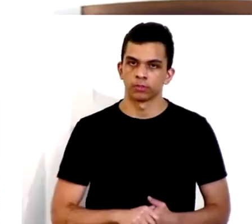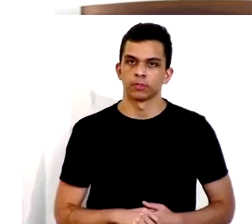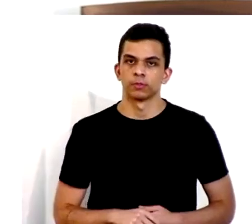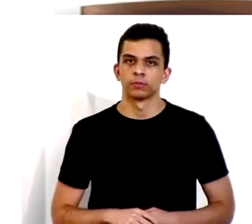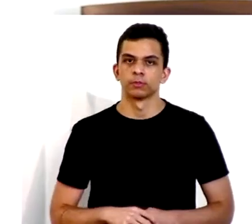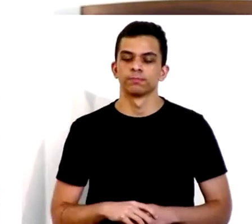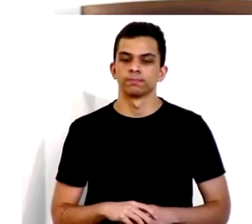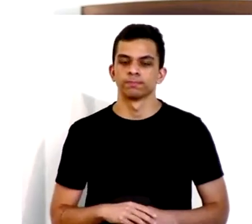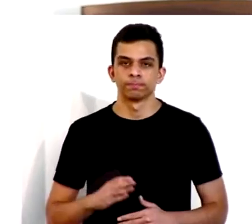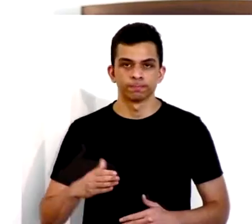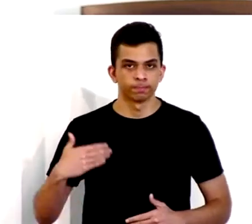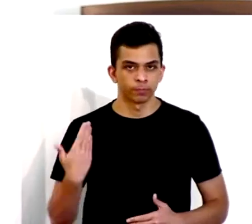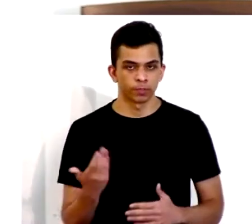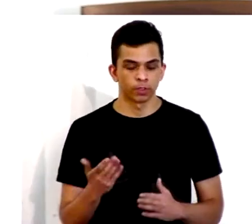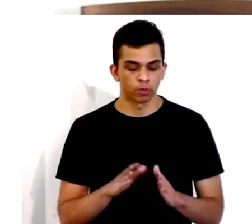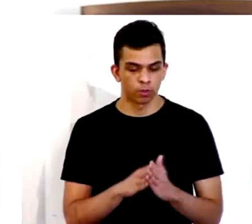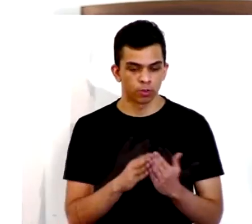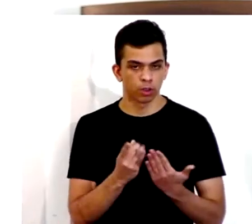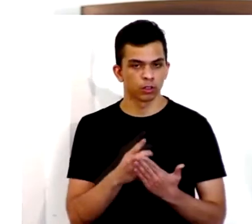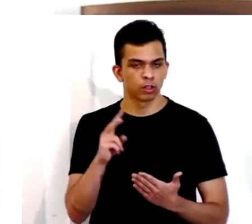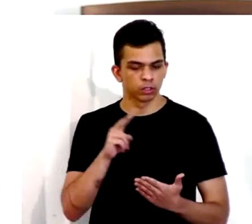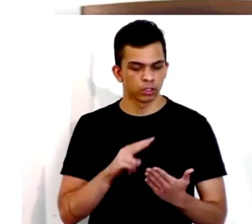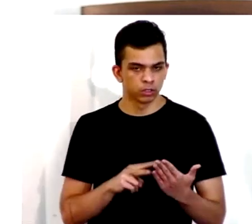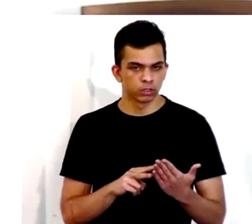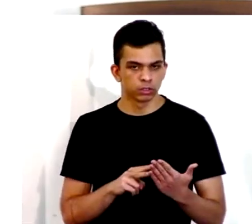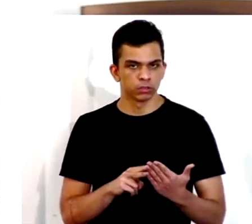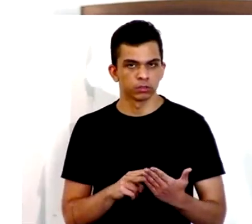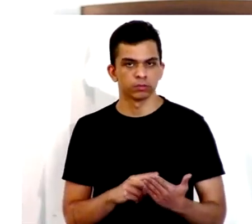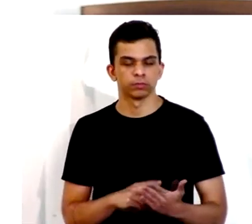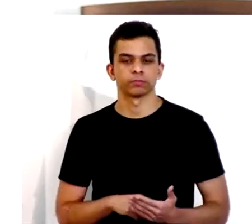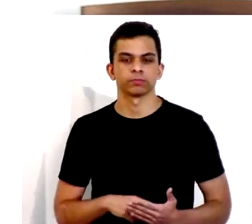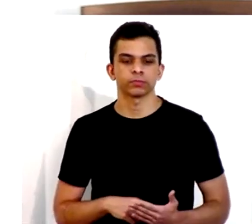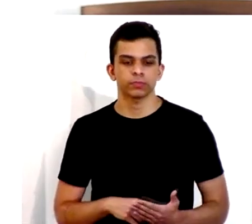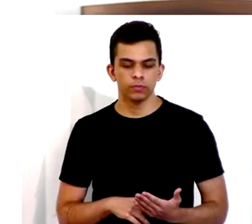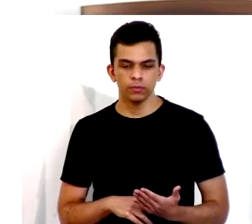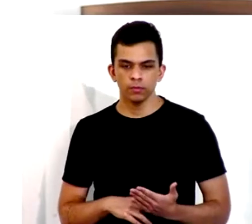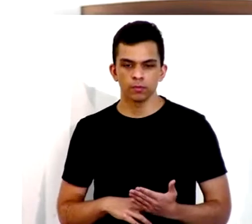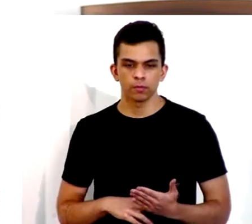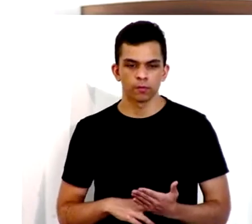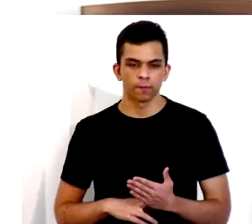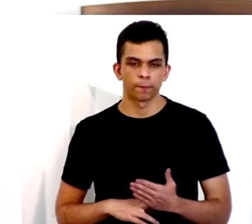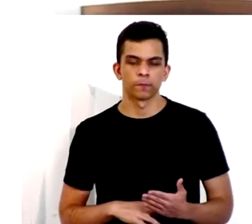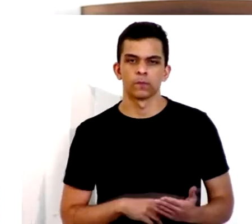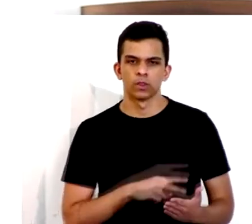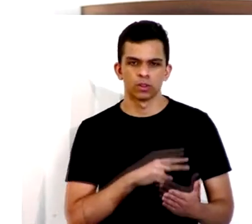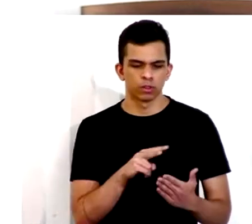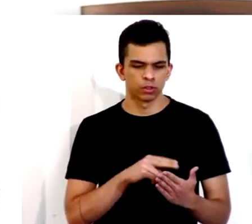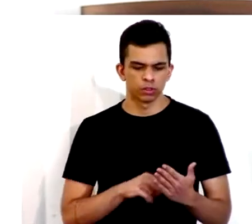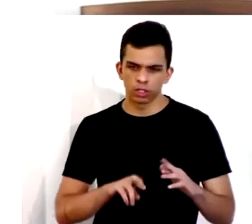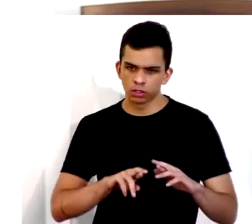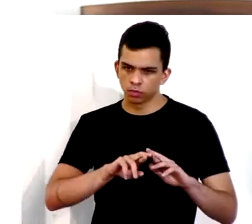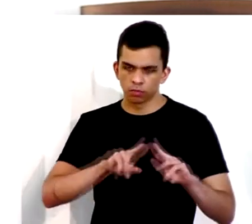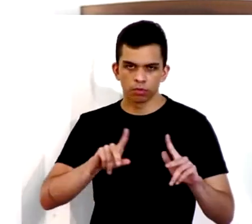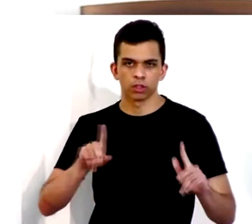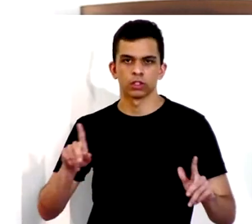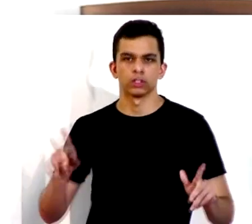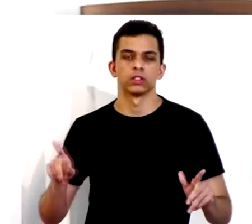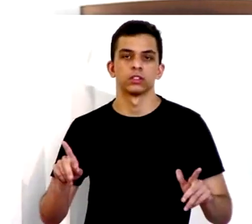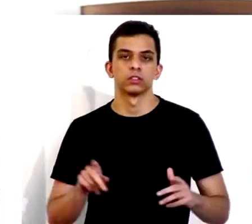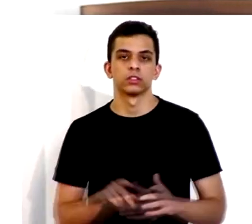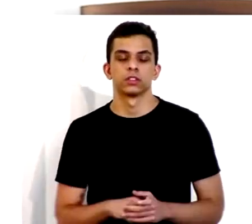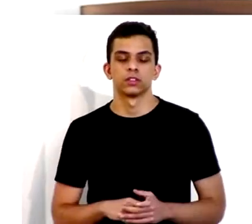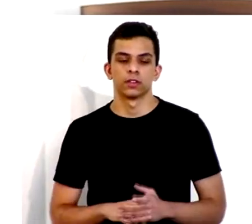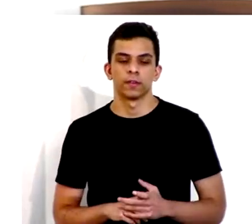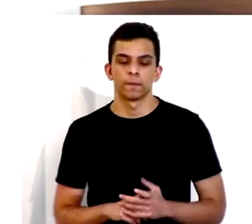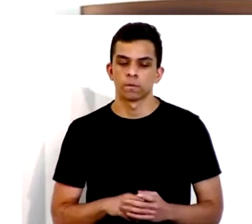Então, quando nós olhamos para a Escritura, meus queridos irmãos, nós vamos ver vários textos nos chamando para essa realidade de imitar o nosso Pai.